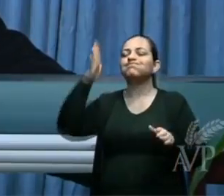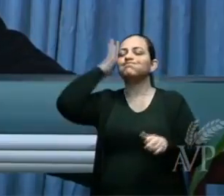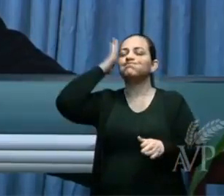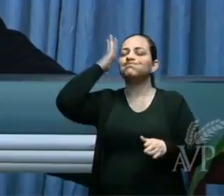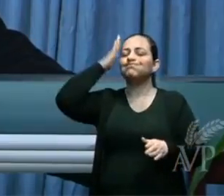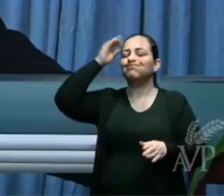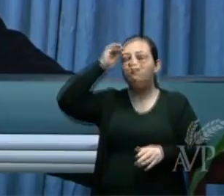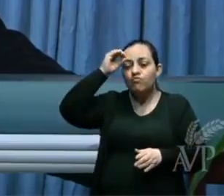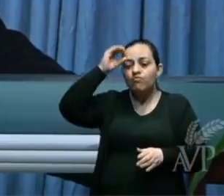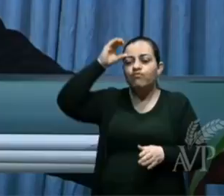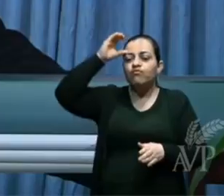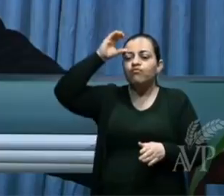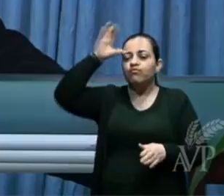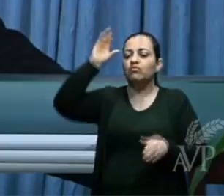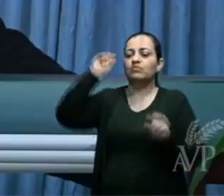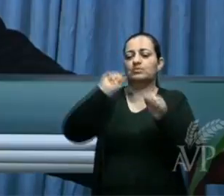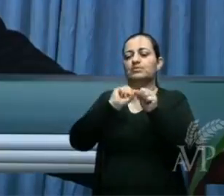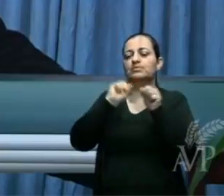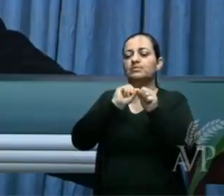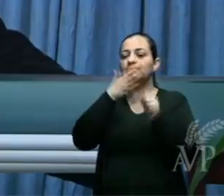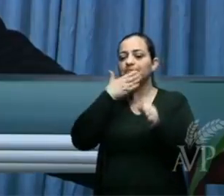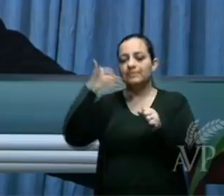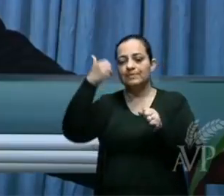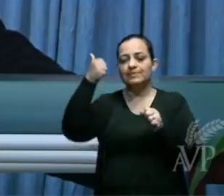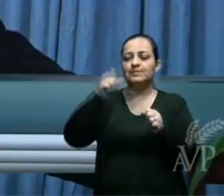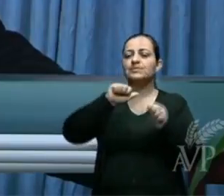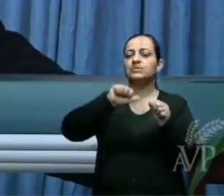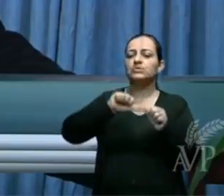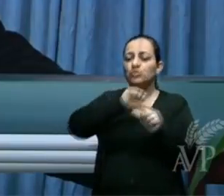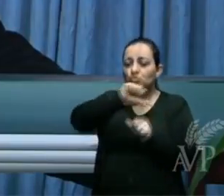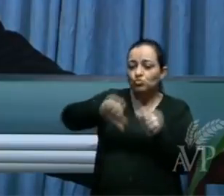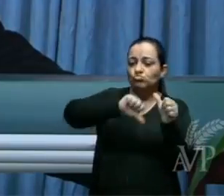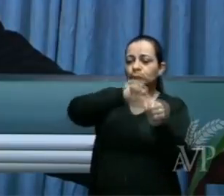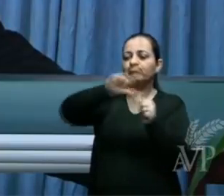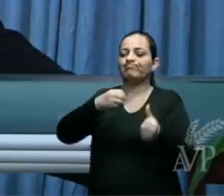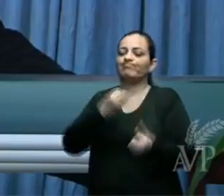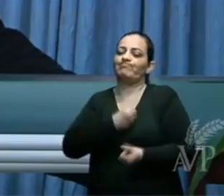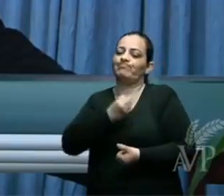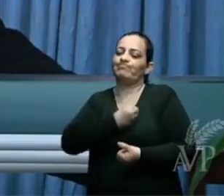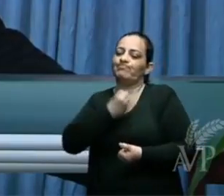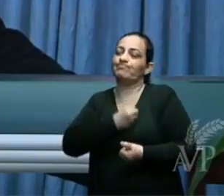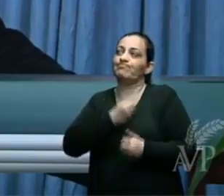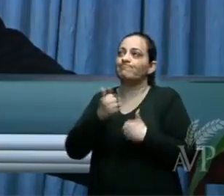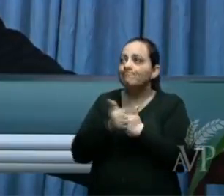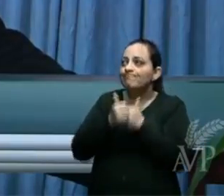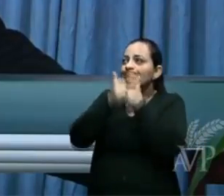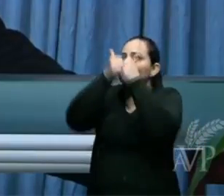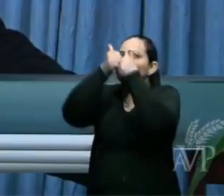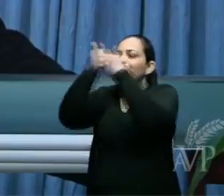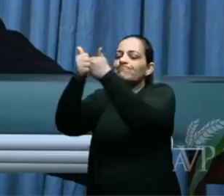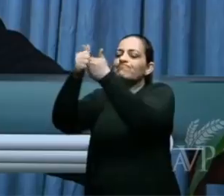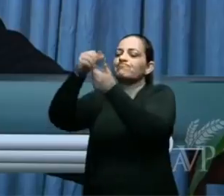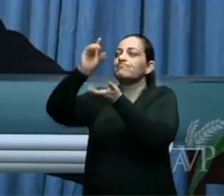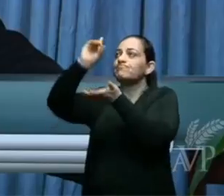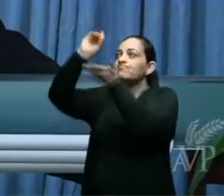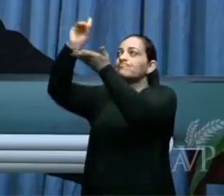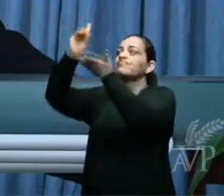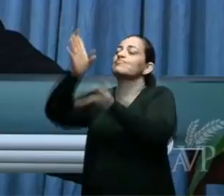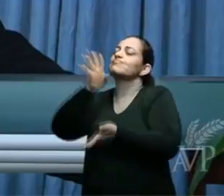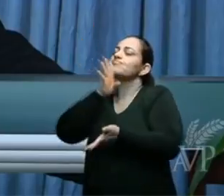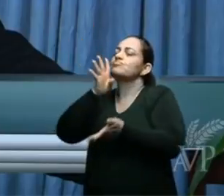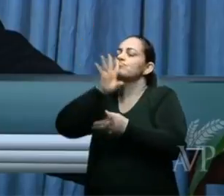tannus o entendimento converta nos ates senhor para que em tudo possamos